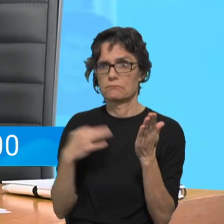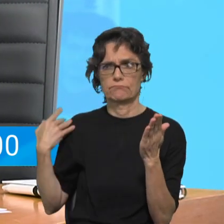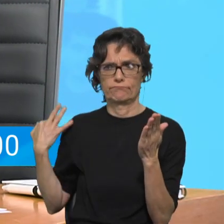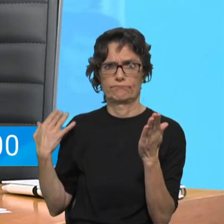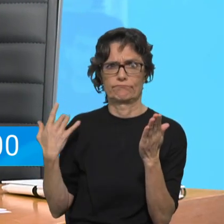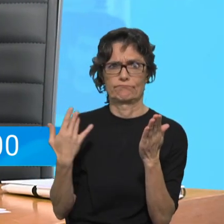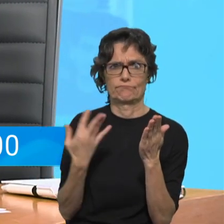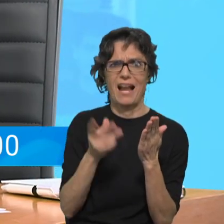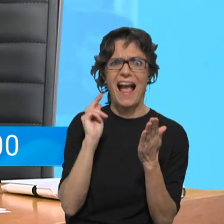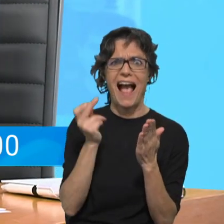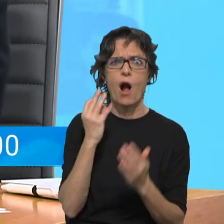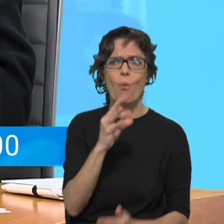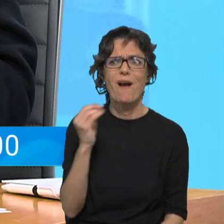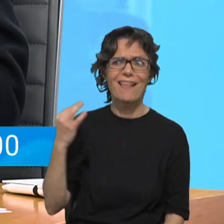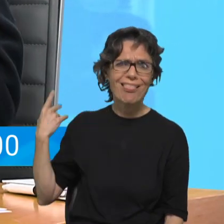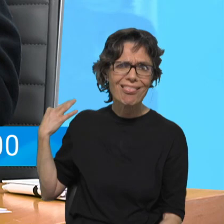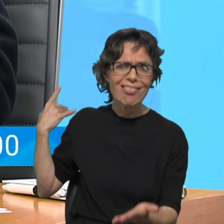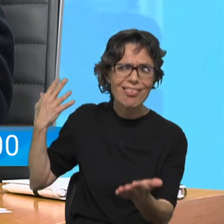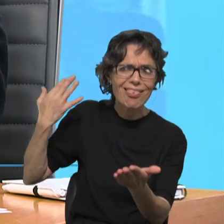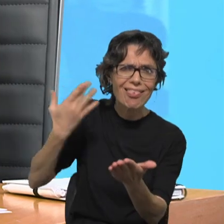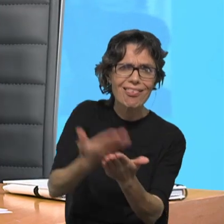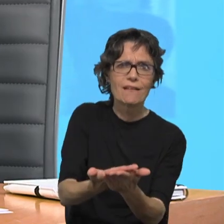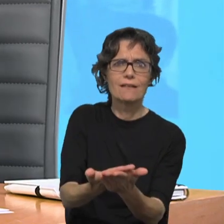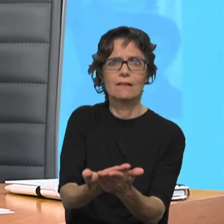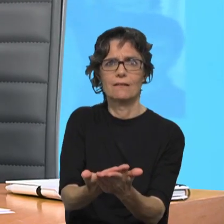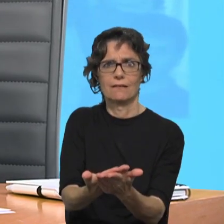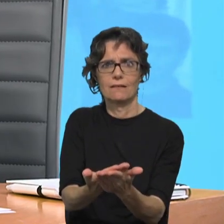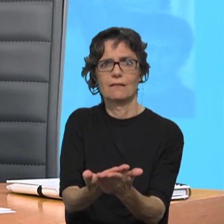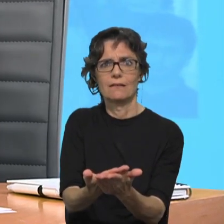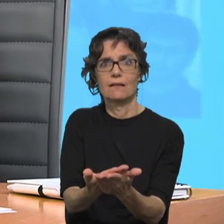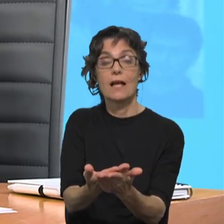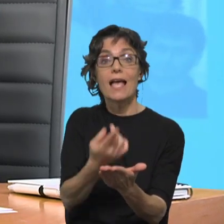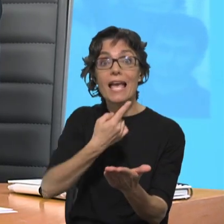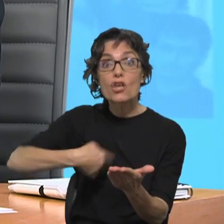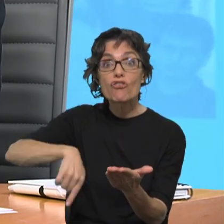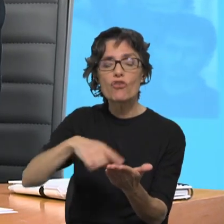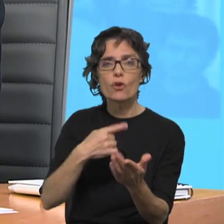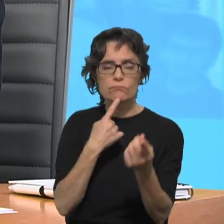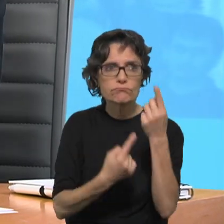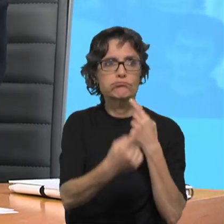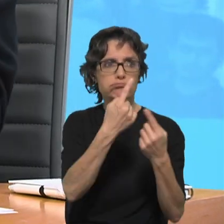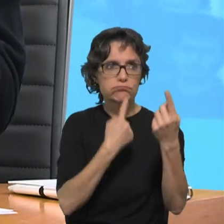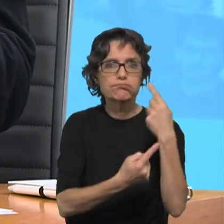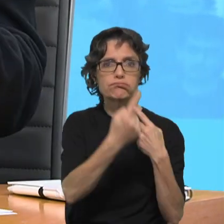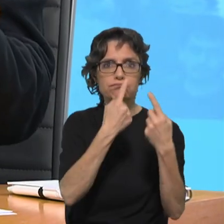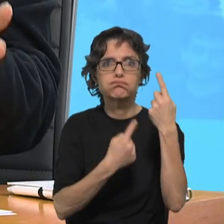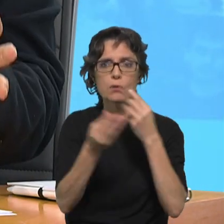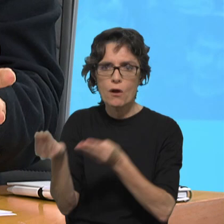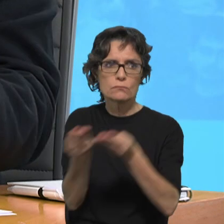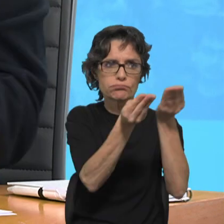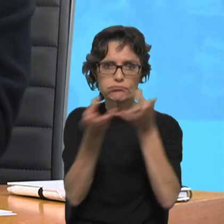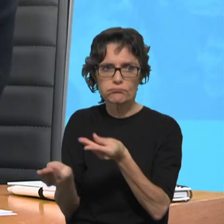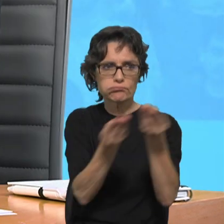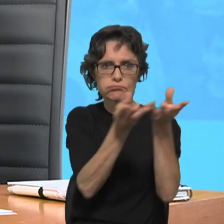40 anos para cá. E há 40 anos para cá que apresentamos as situações nos tribunais. Porque há 40 anos